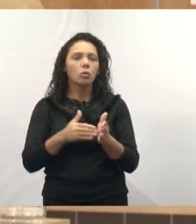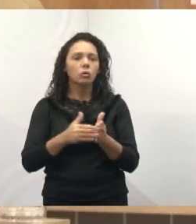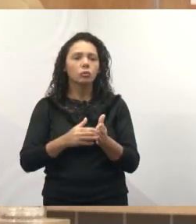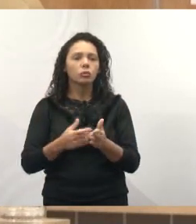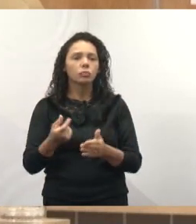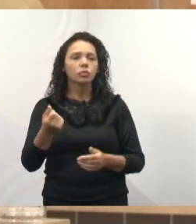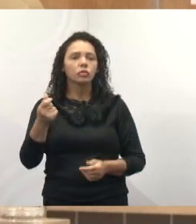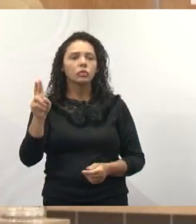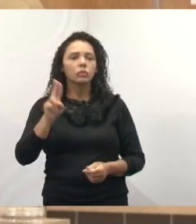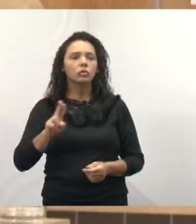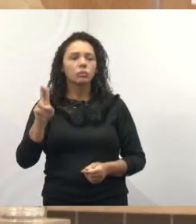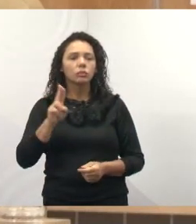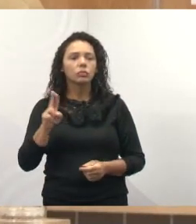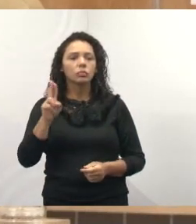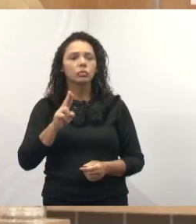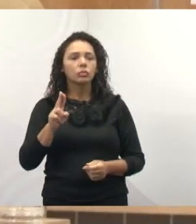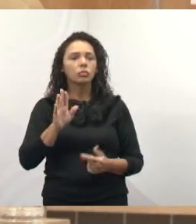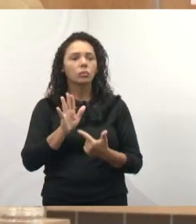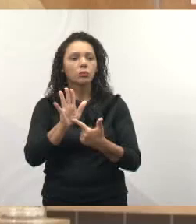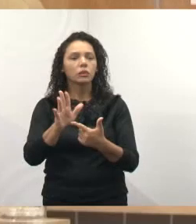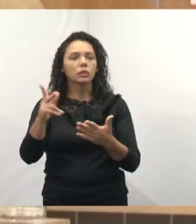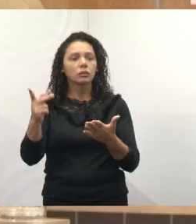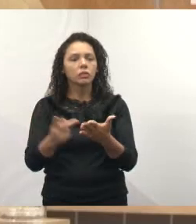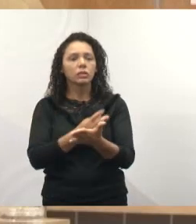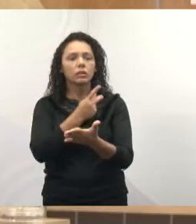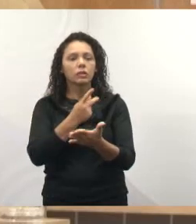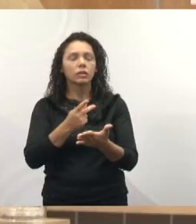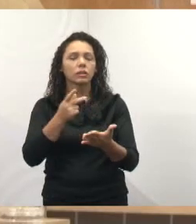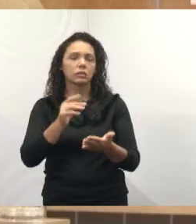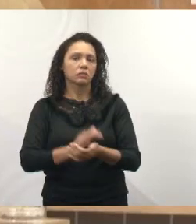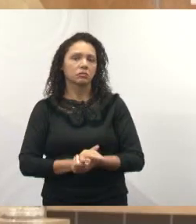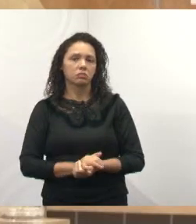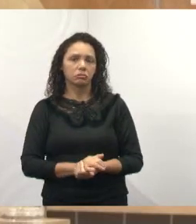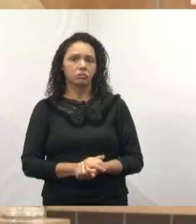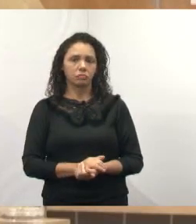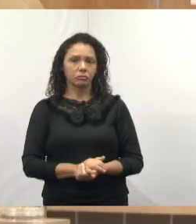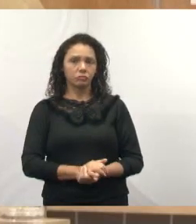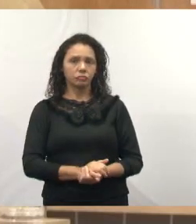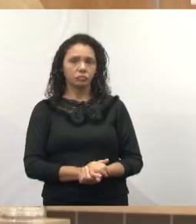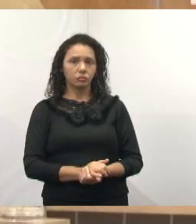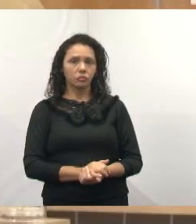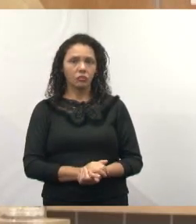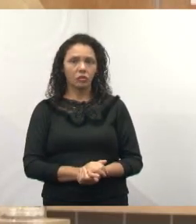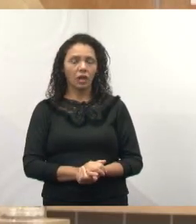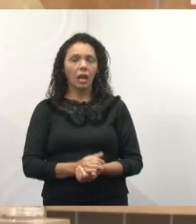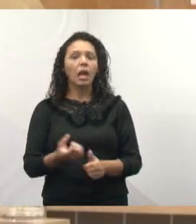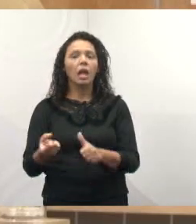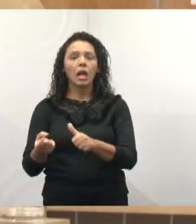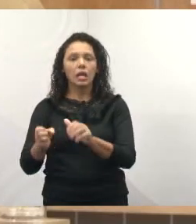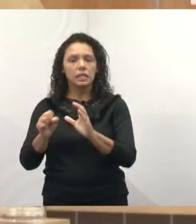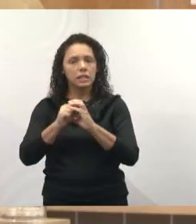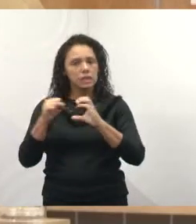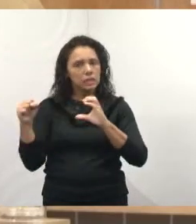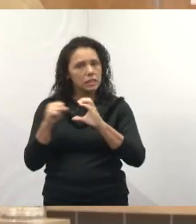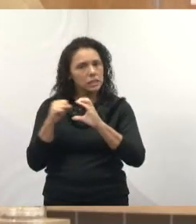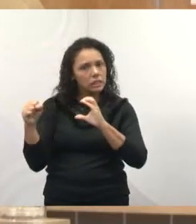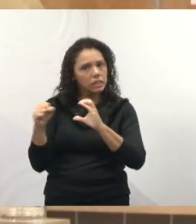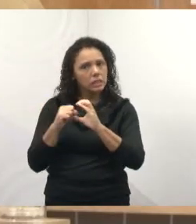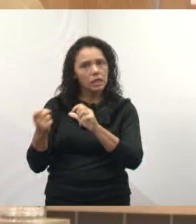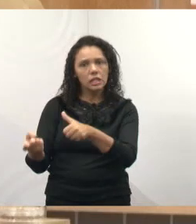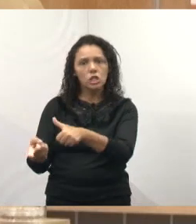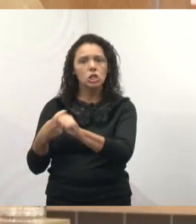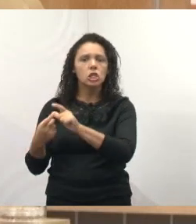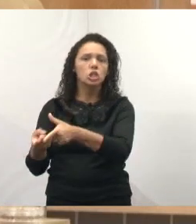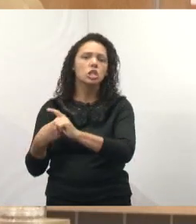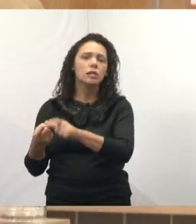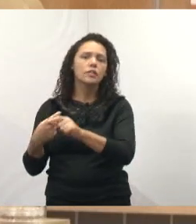considerado irregular, não prosperou esse recurso. A dívida da Santa Casa só aumenta, quase na ordem